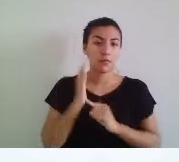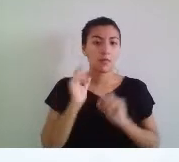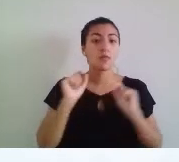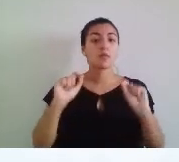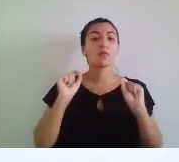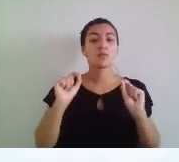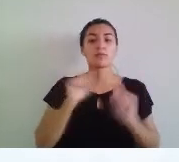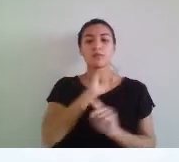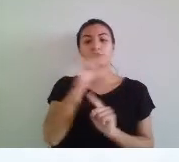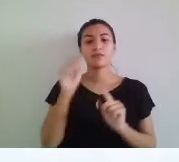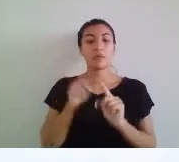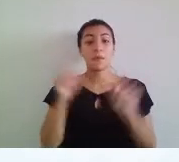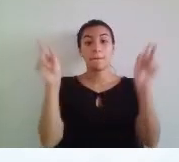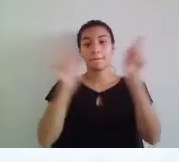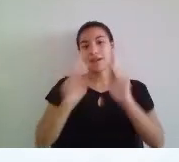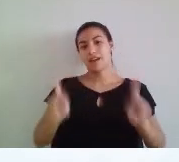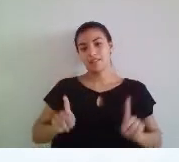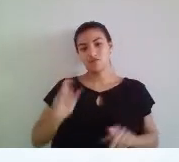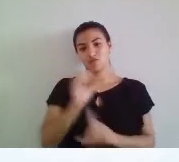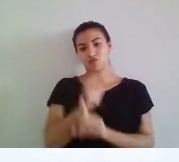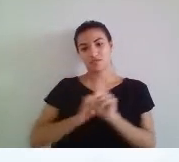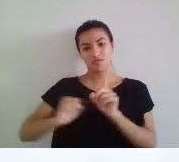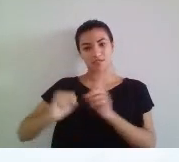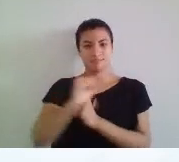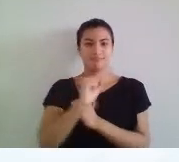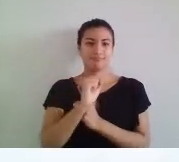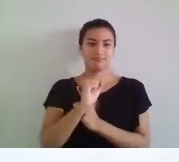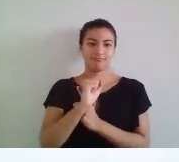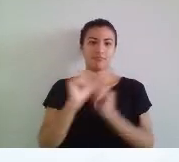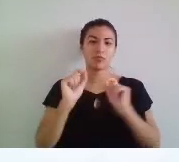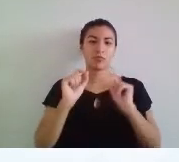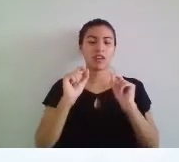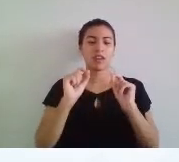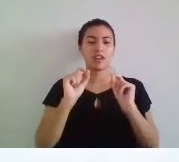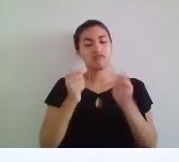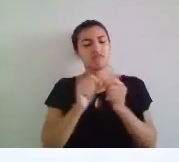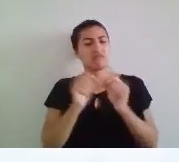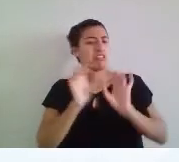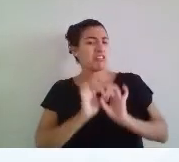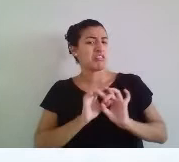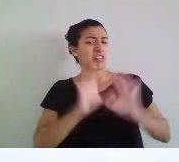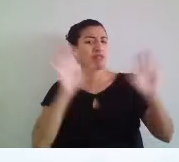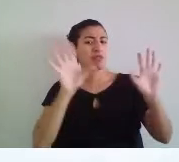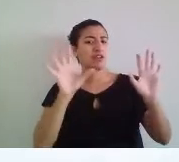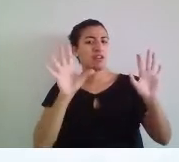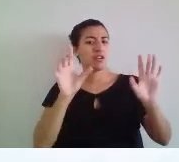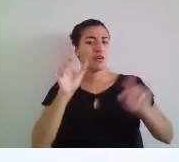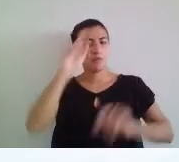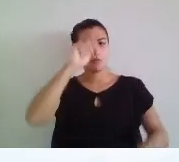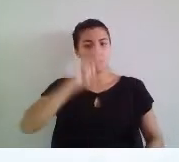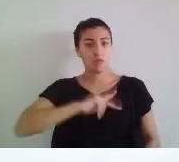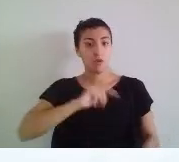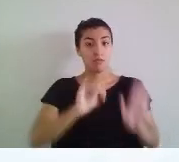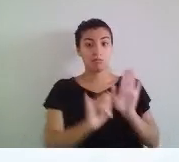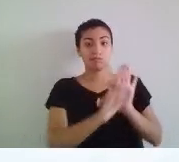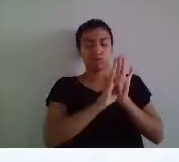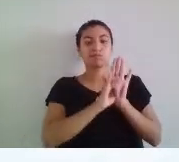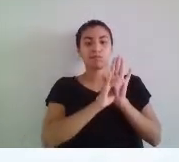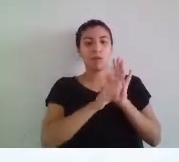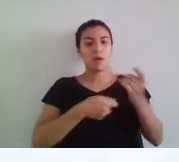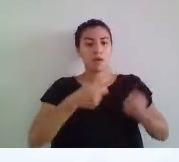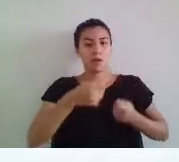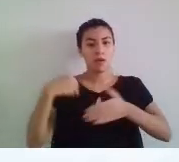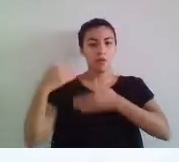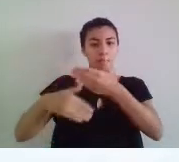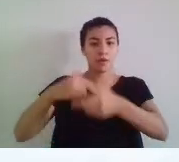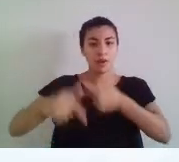de pacificação social, ou de legitimação do próprio modelo capitalista de produção,